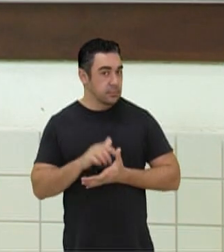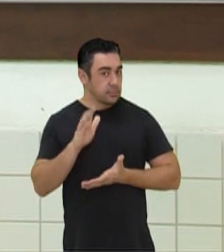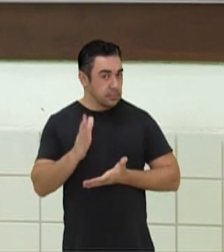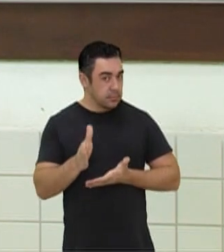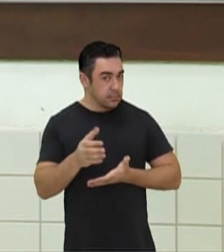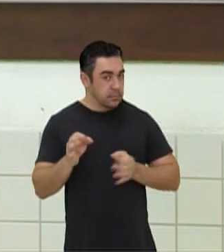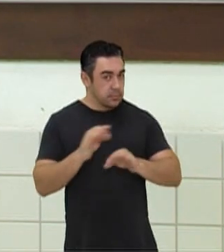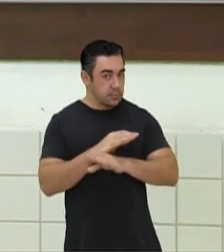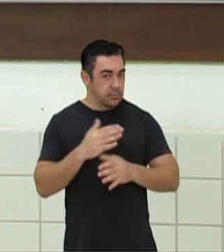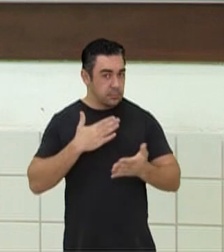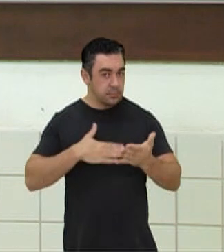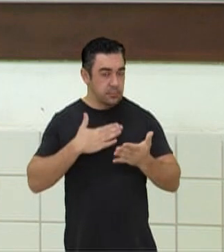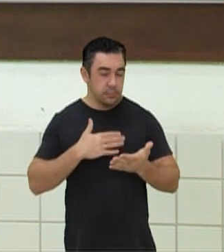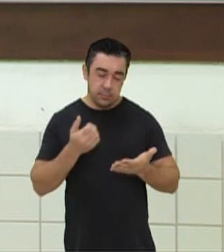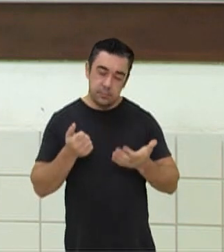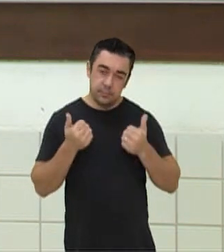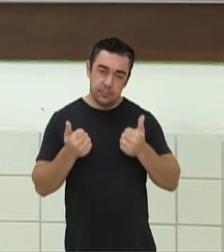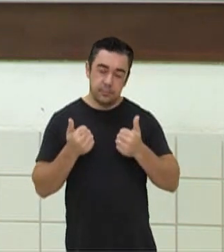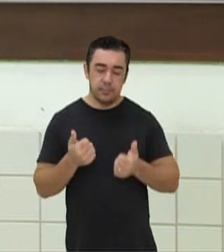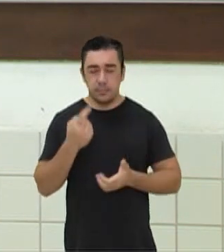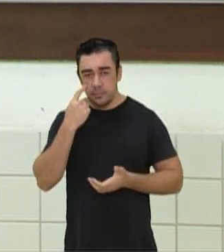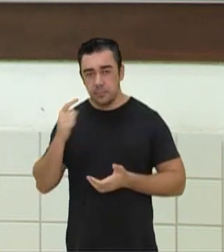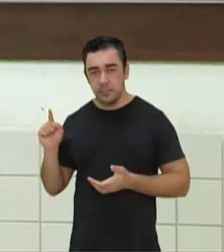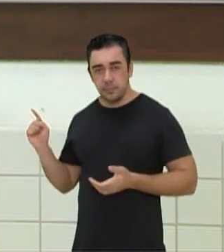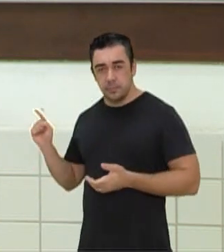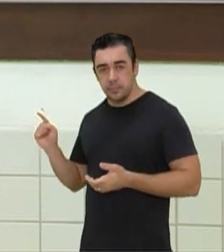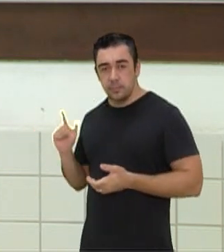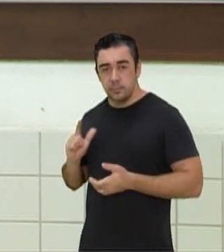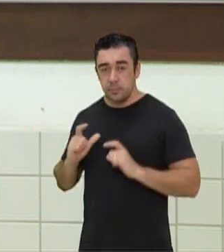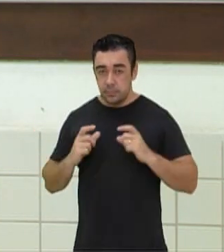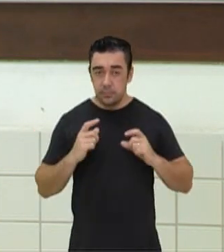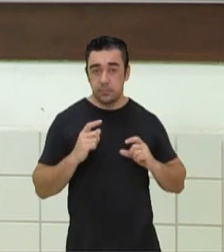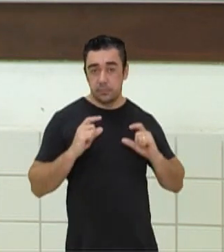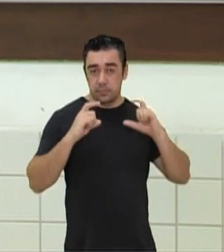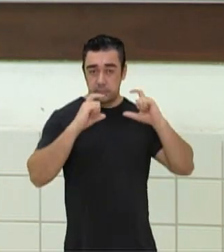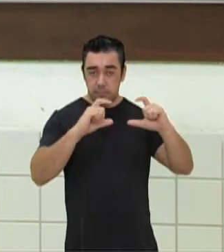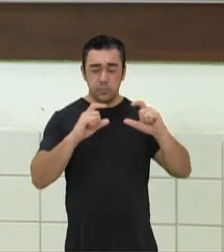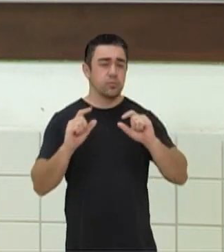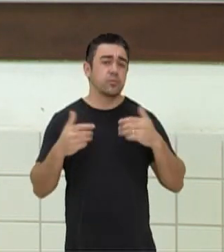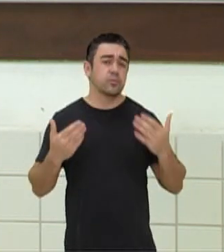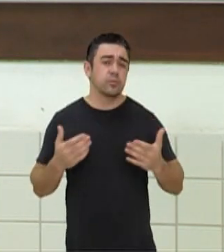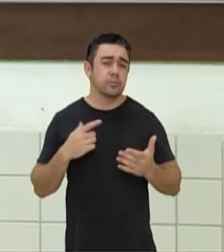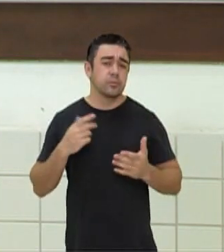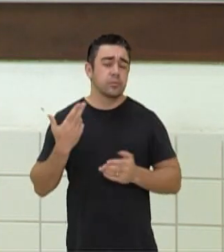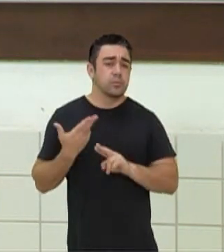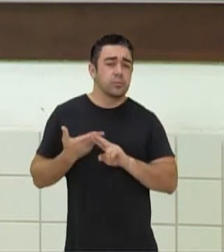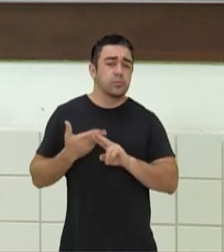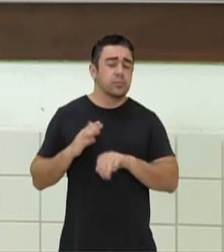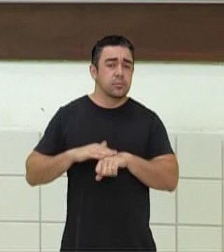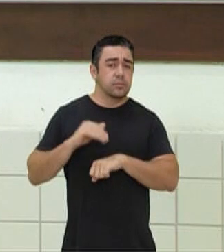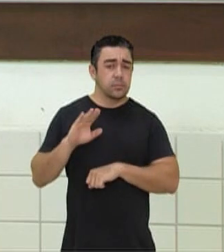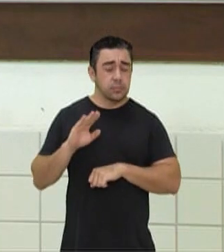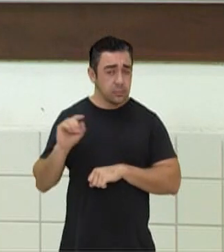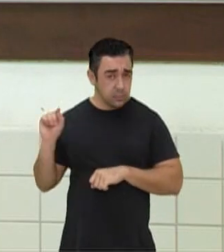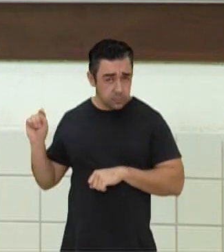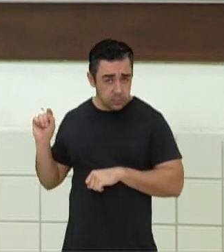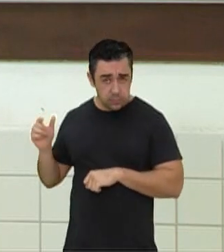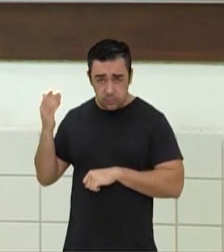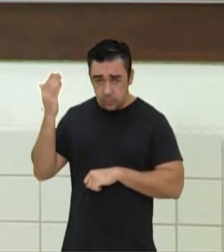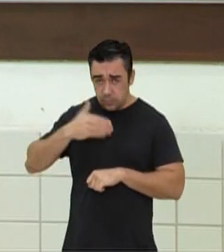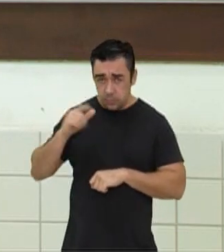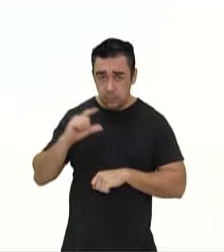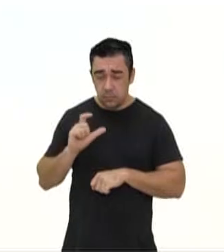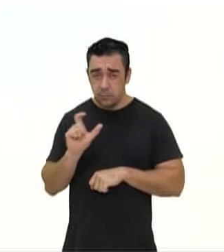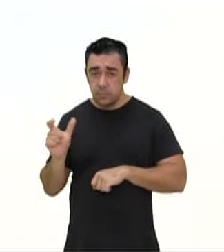Tranquilinhos lá? Muito bem, então vamos lá. Nessa estrofe do poema de Camões, qual a figura de linguagem presente evidenciada pelas